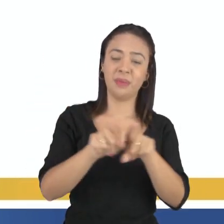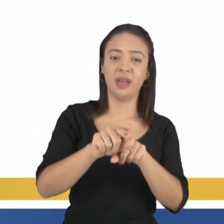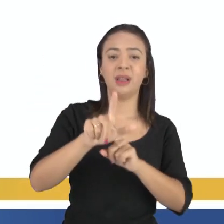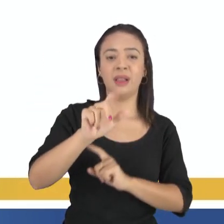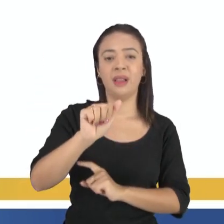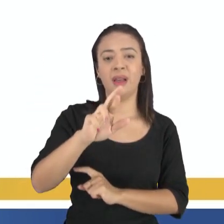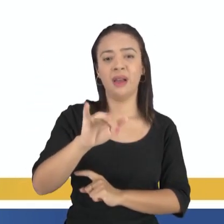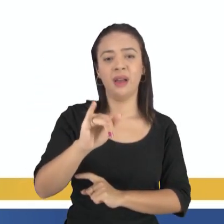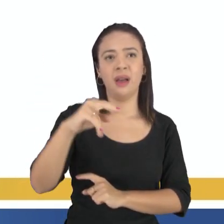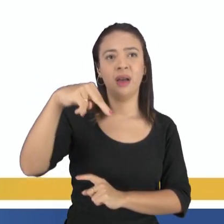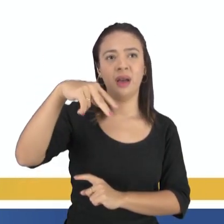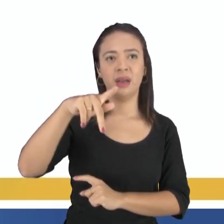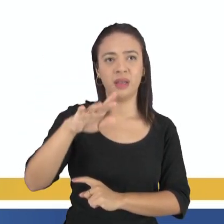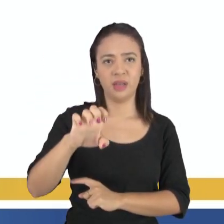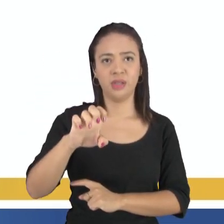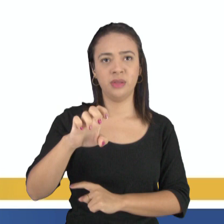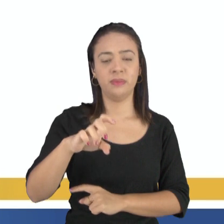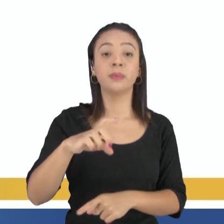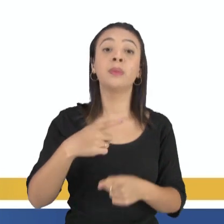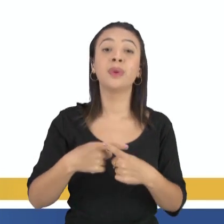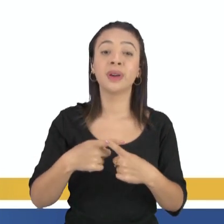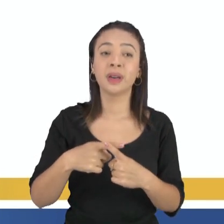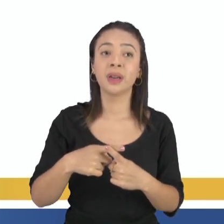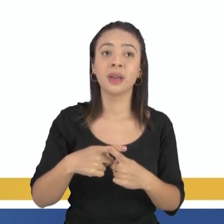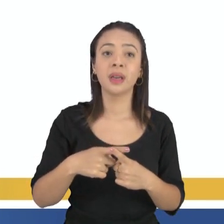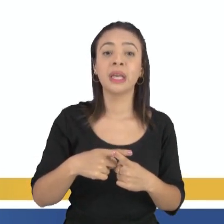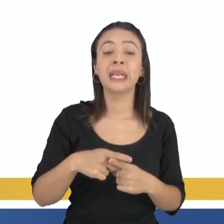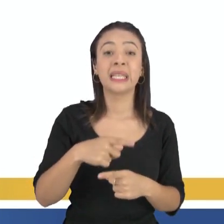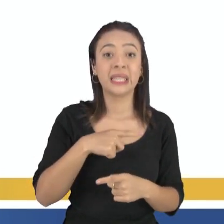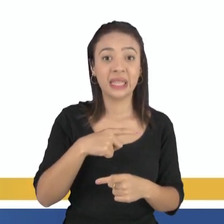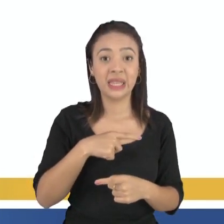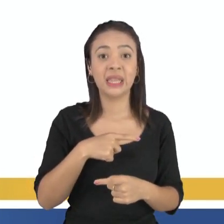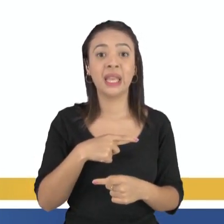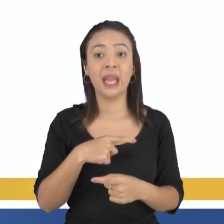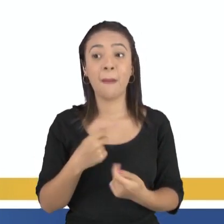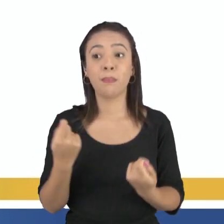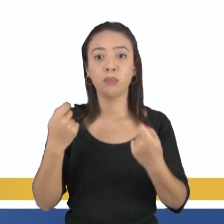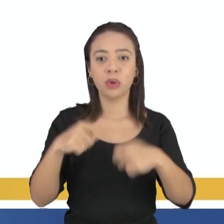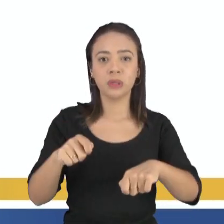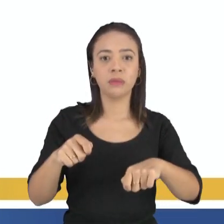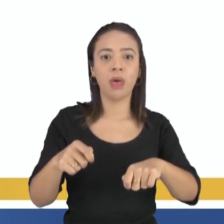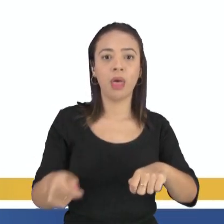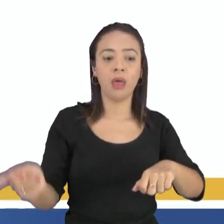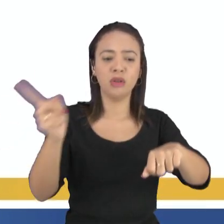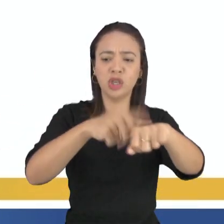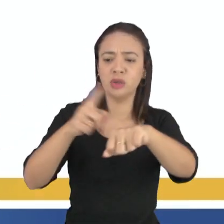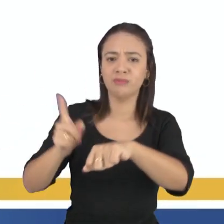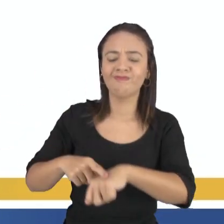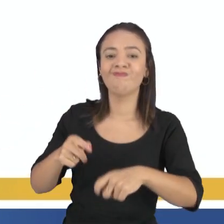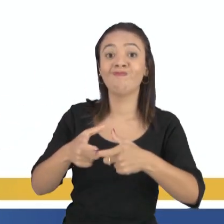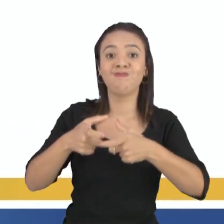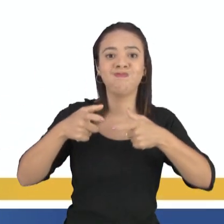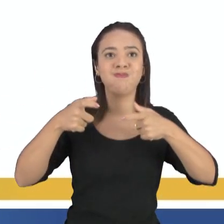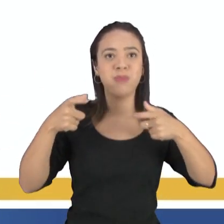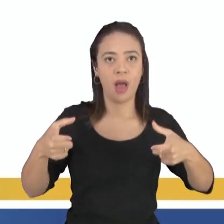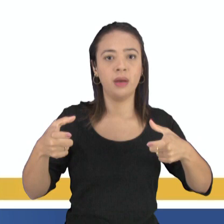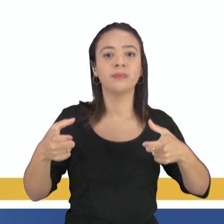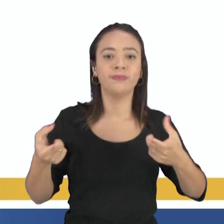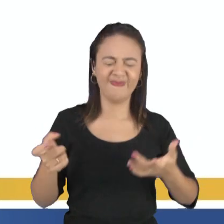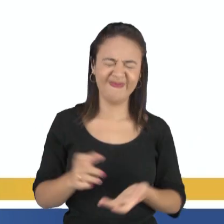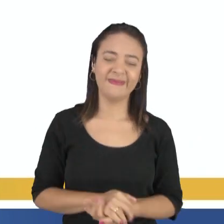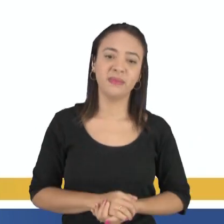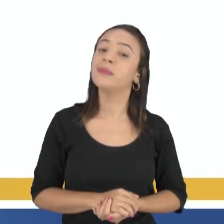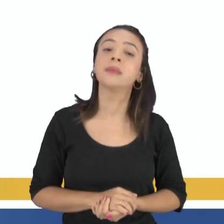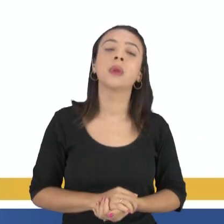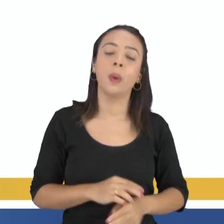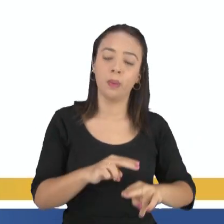elas possuem os agentes contaminantes, né, em maior quantidade. Elas vão acontecer ali nas cavernas pulmonar, aumentando o